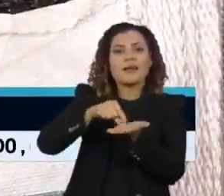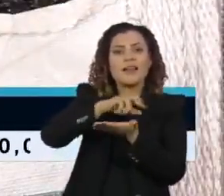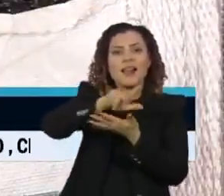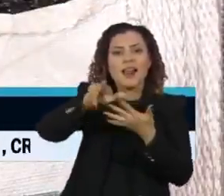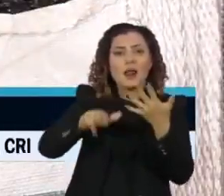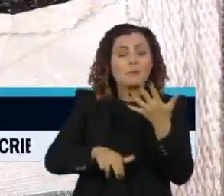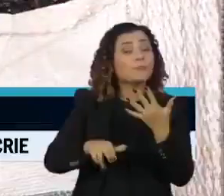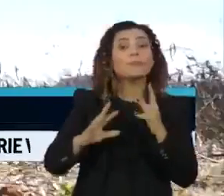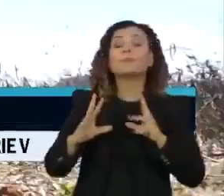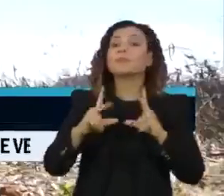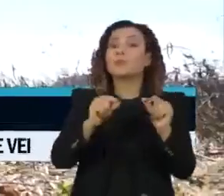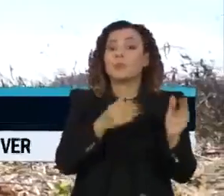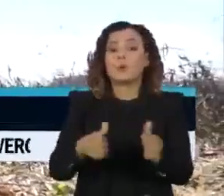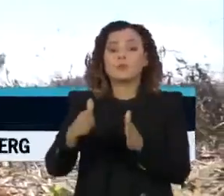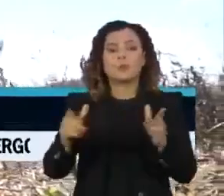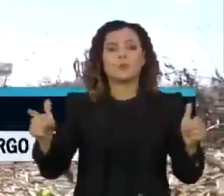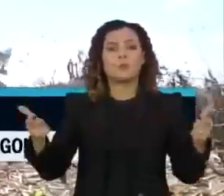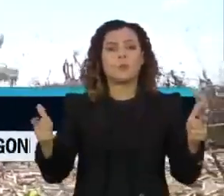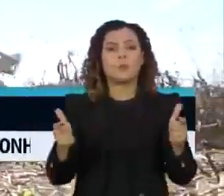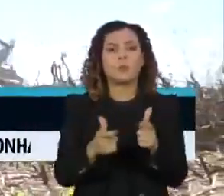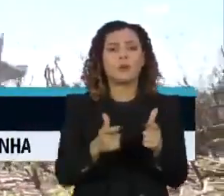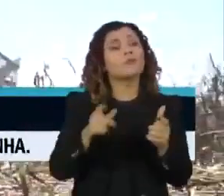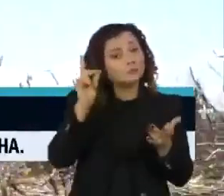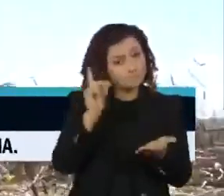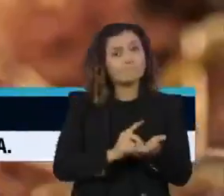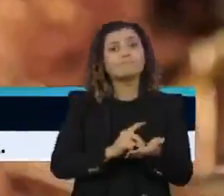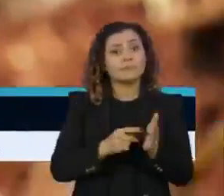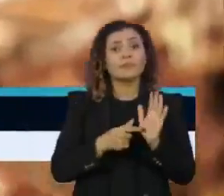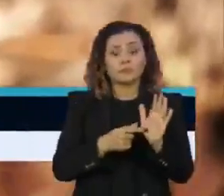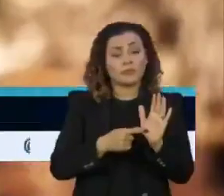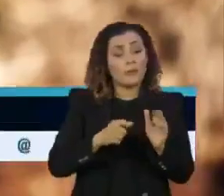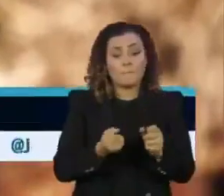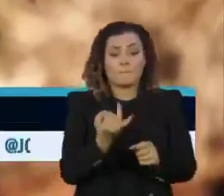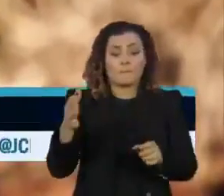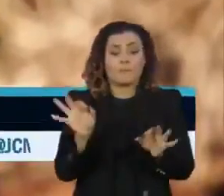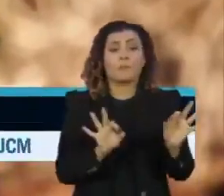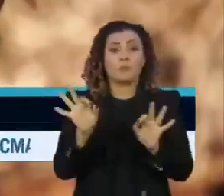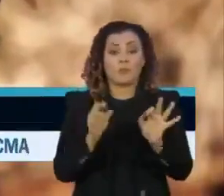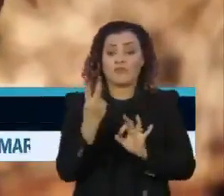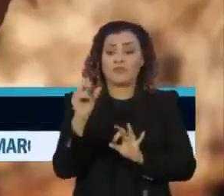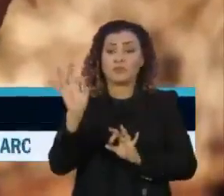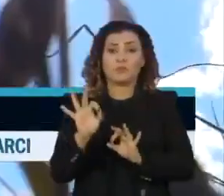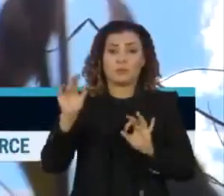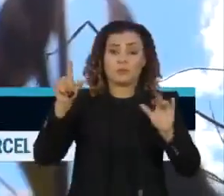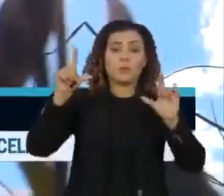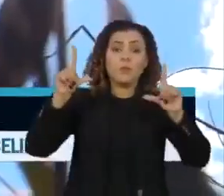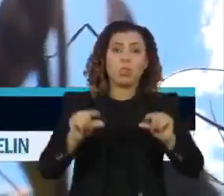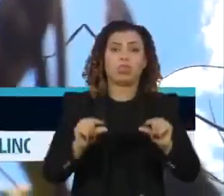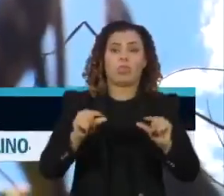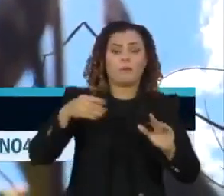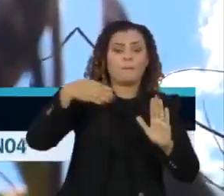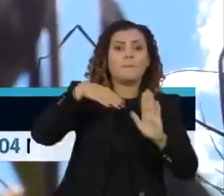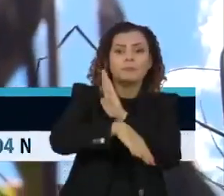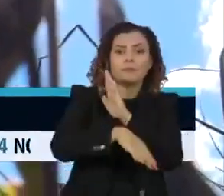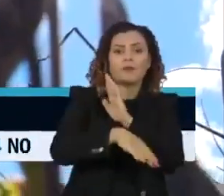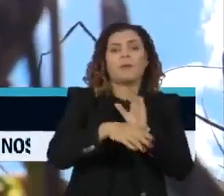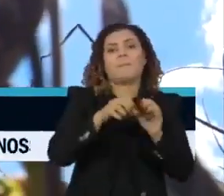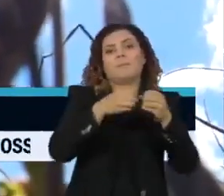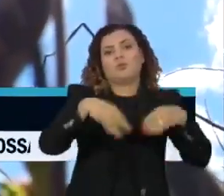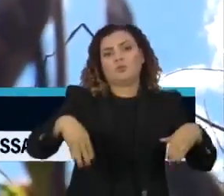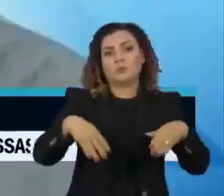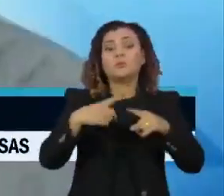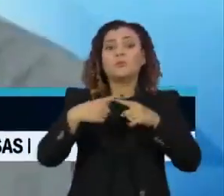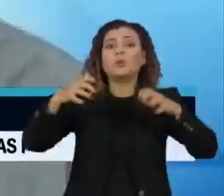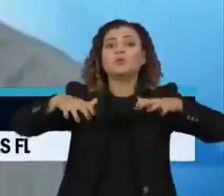a queda na produtividade deve chegar a 1/5 das safras. Isso porque, desde 2018, a chuva está abaixo da média